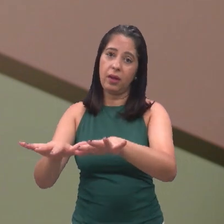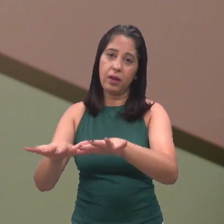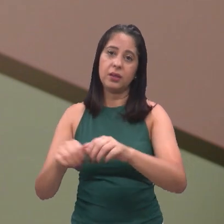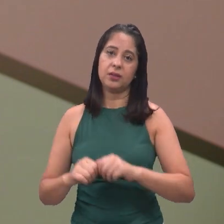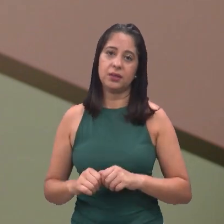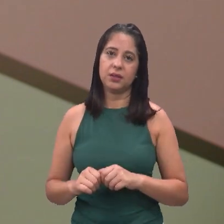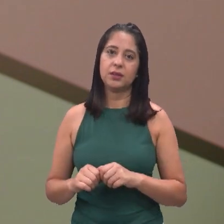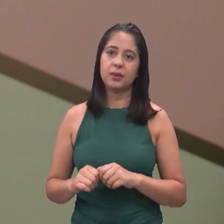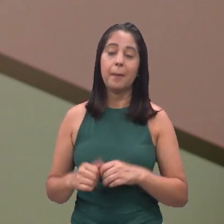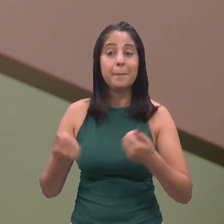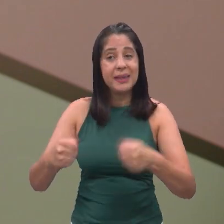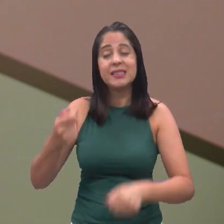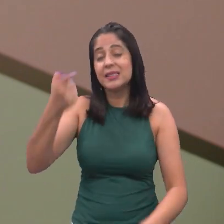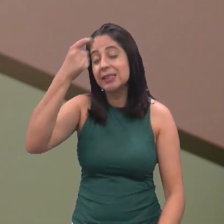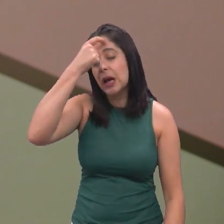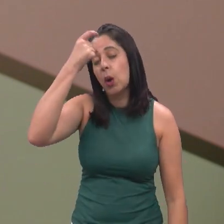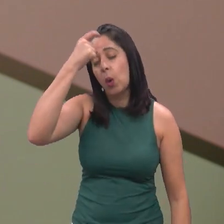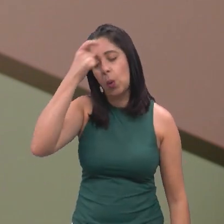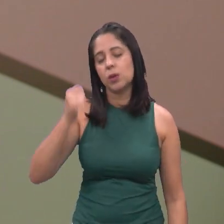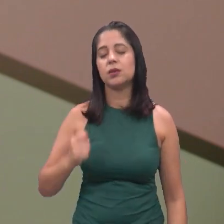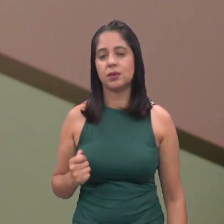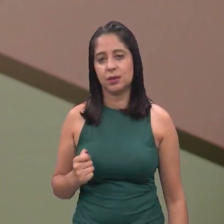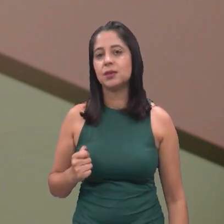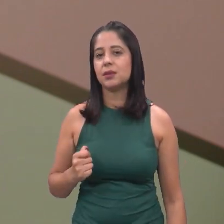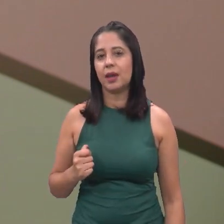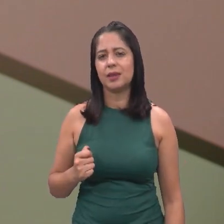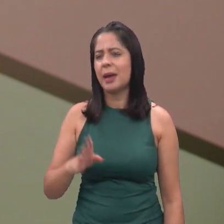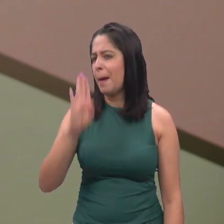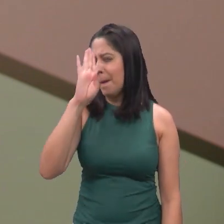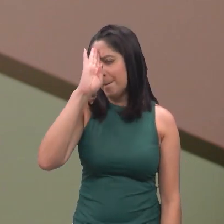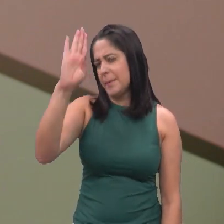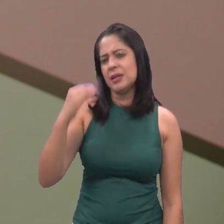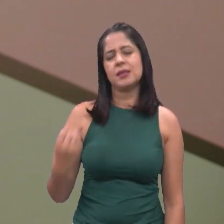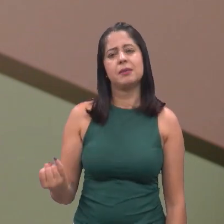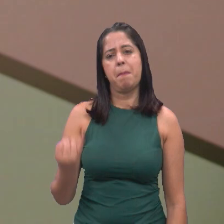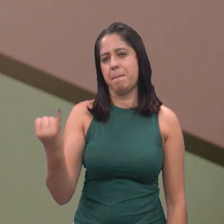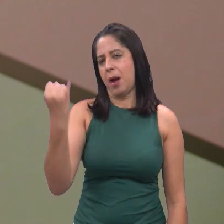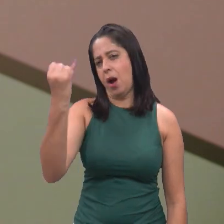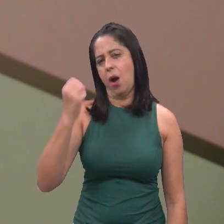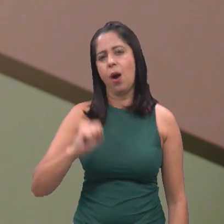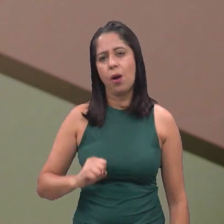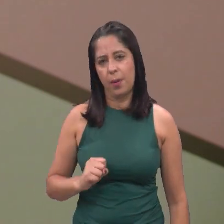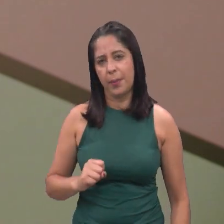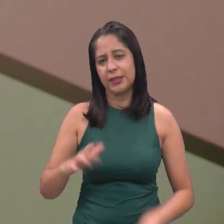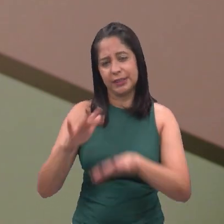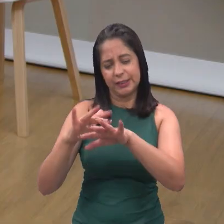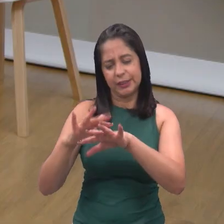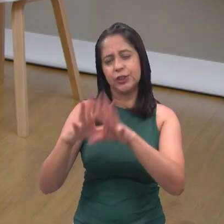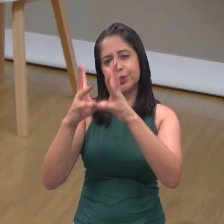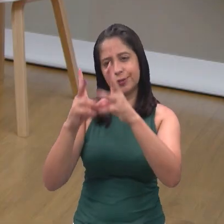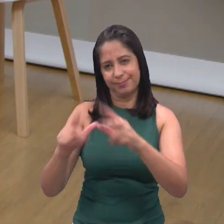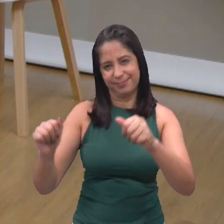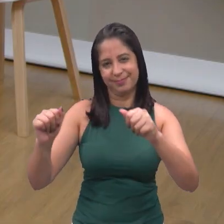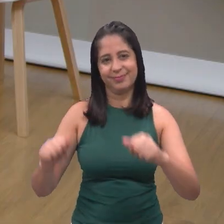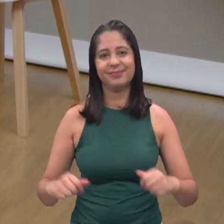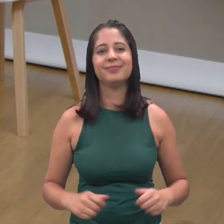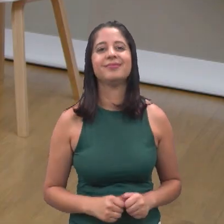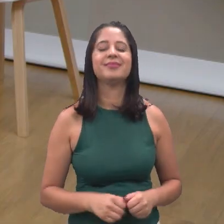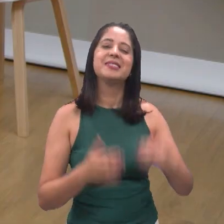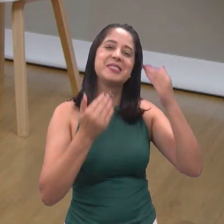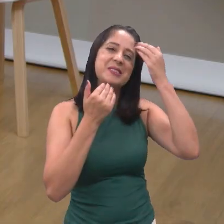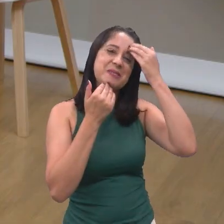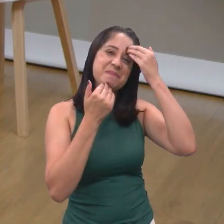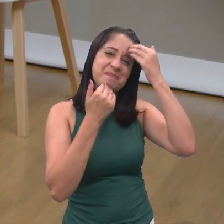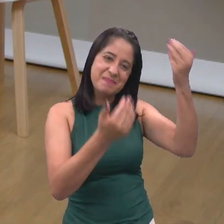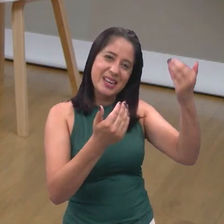acho que a conscientização é o principal meio de bloquear essas doenças infecto-contagiosas. Ótimo, muito obrigada